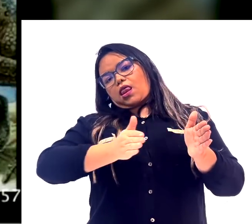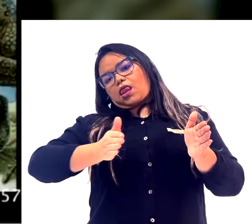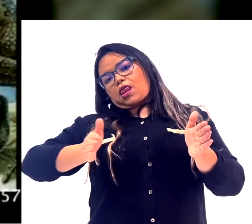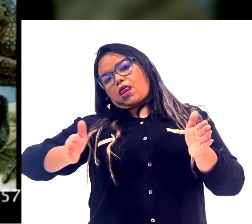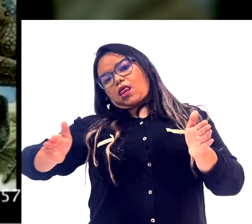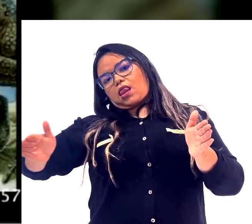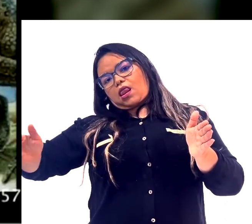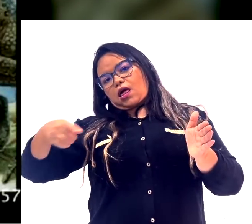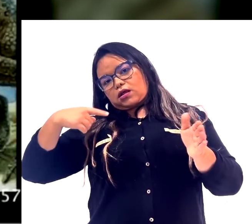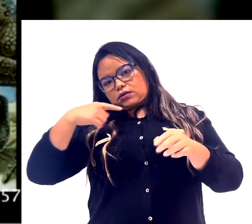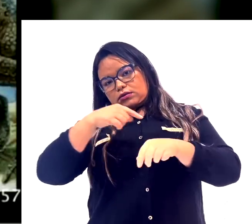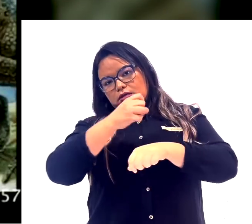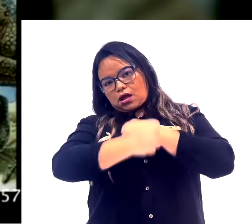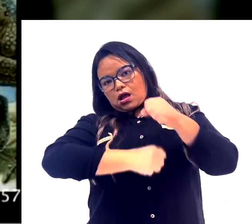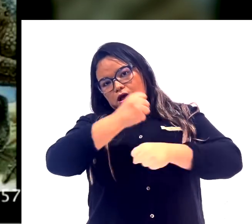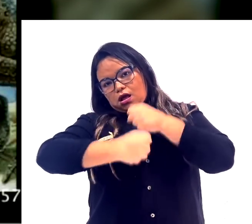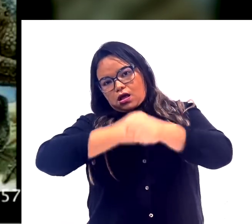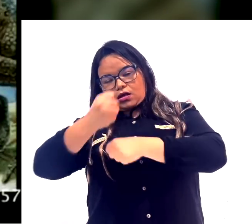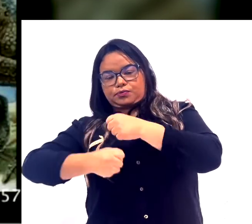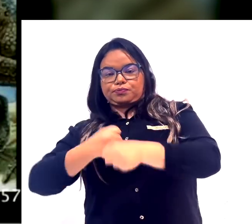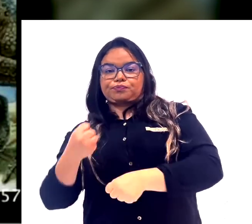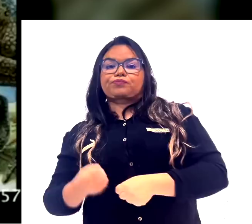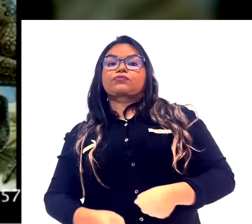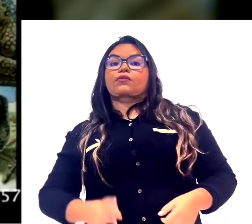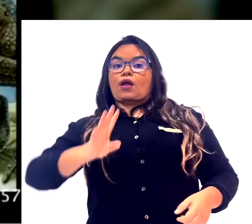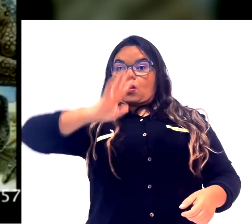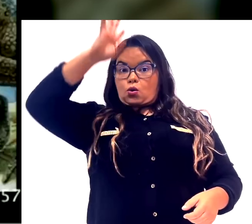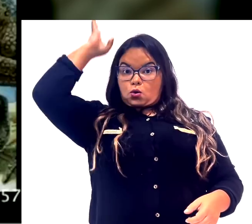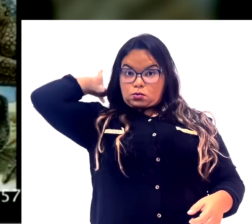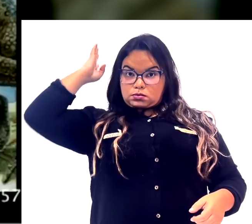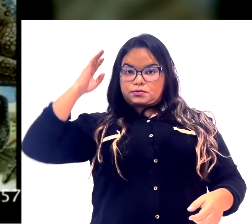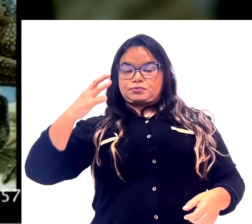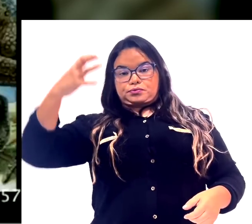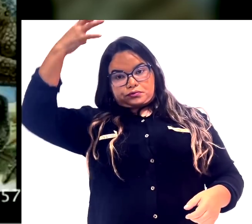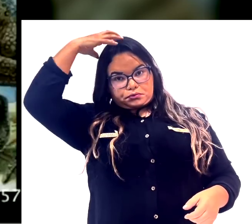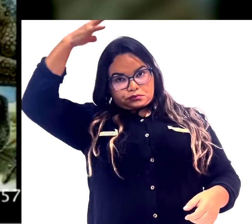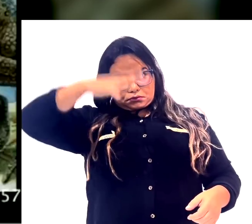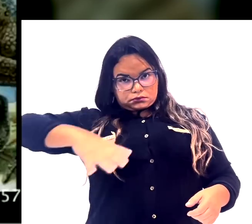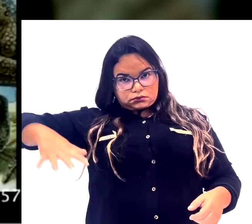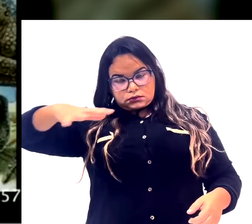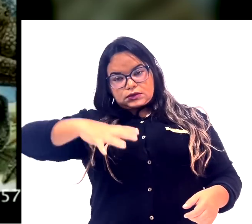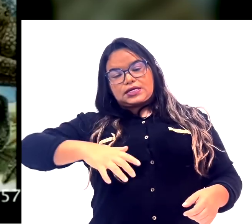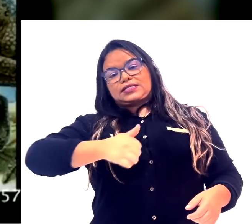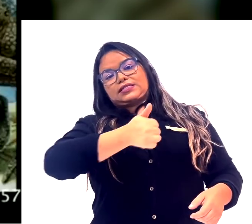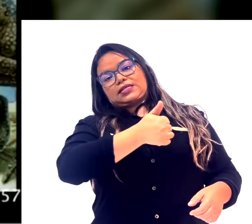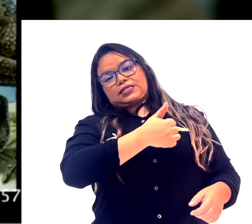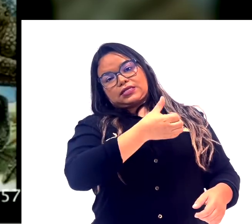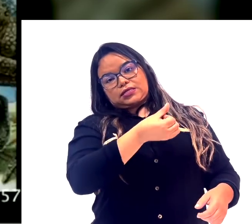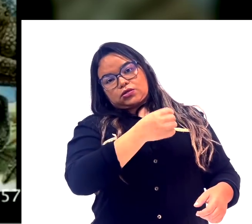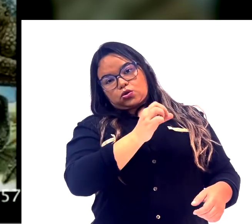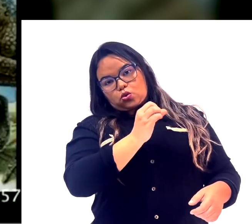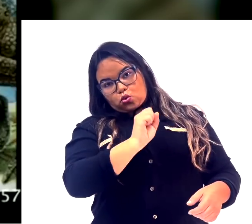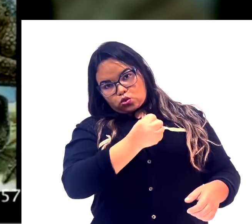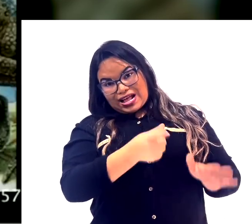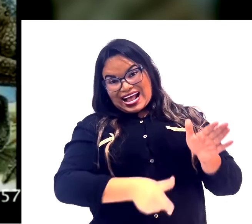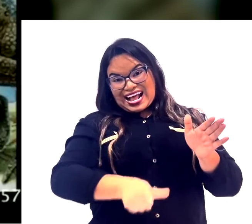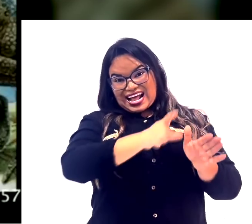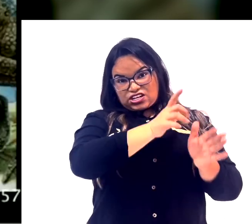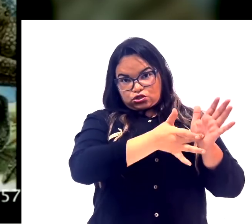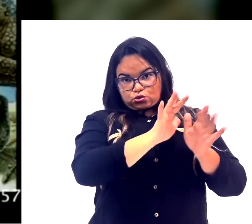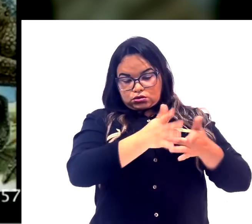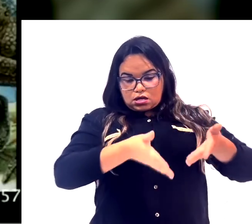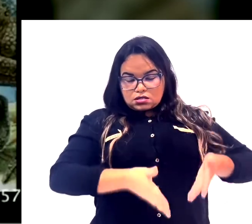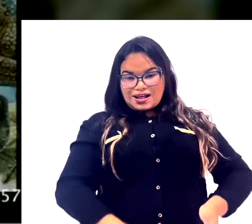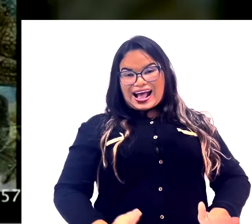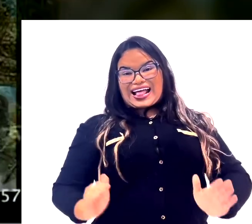Portanto, Roma governou de 168 a.C. a 476 depois de Cristo, e depois foi dividida